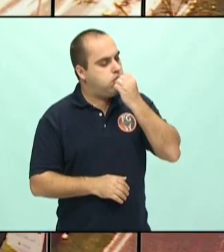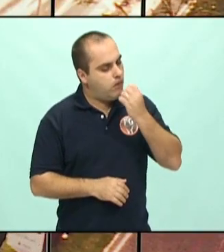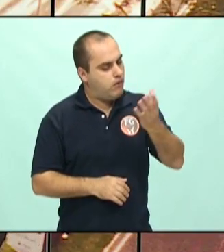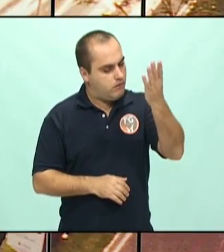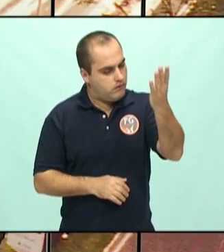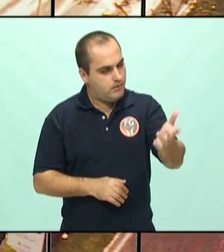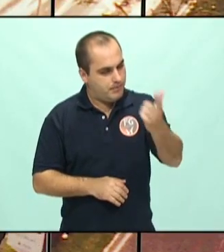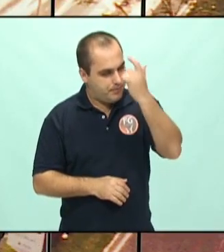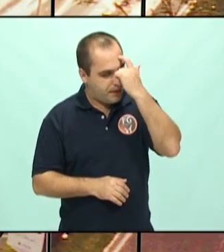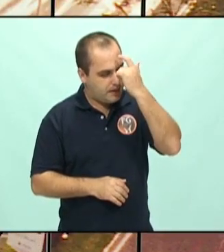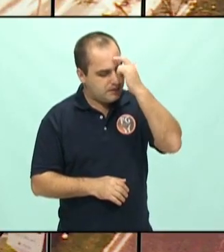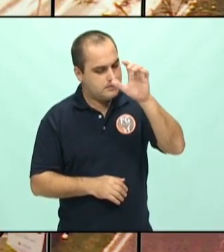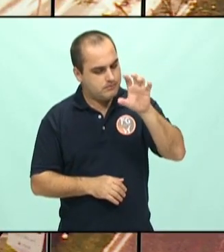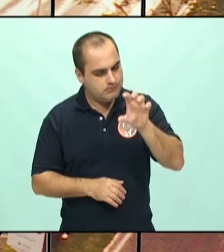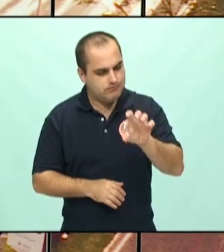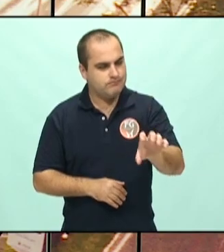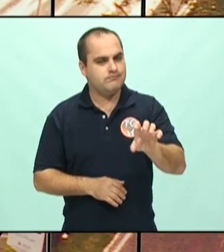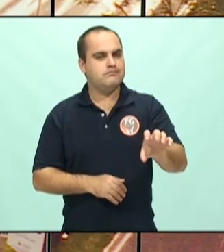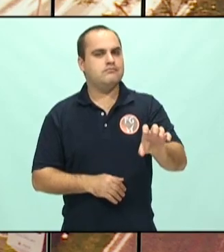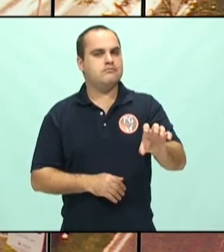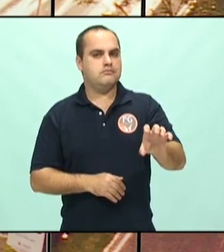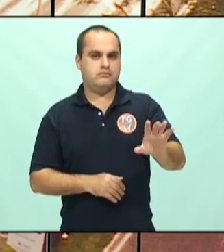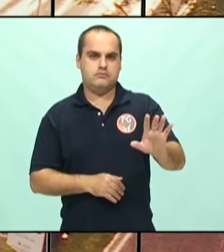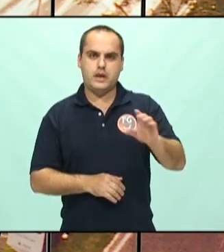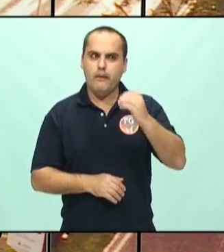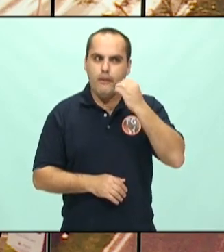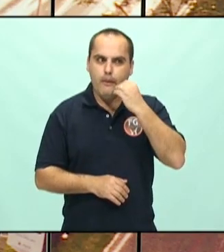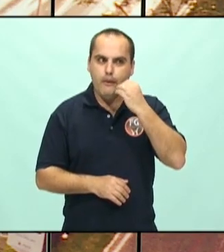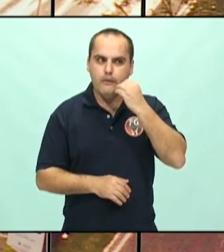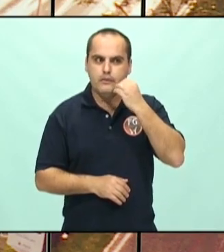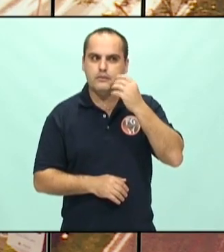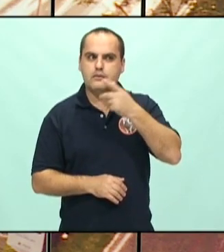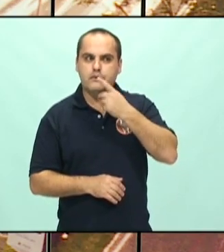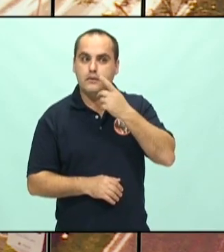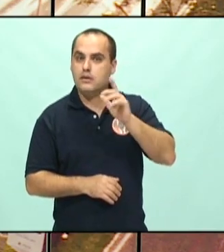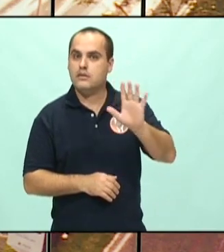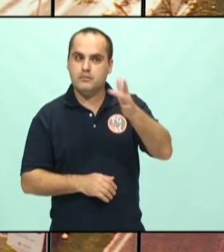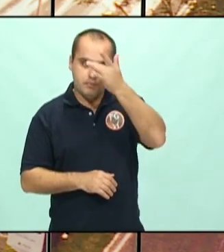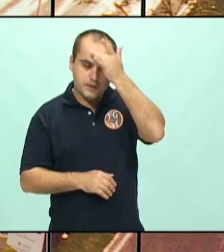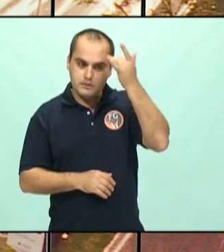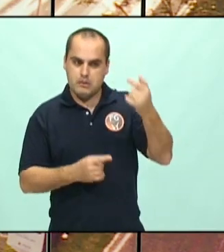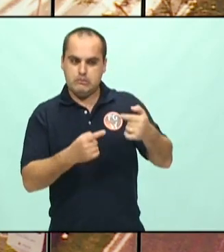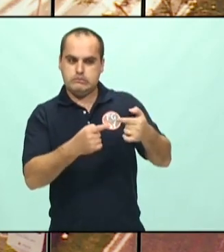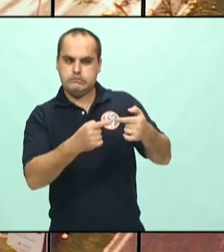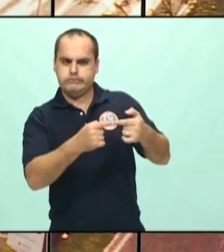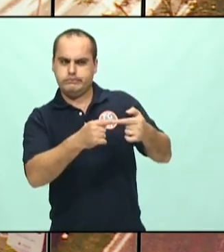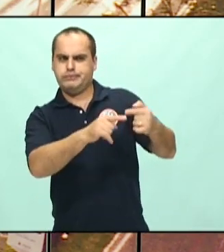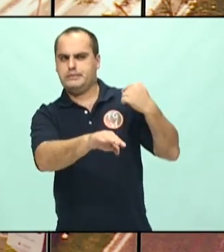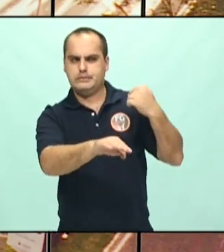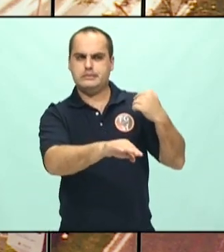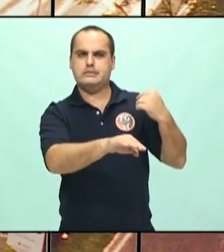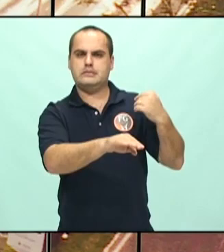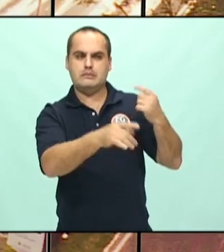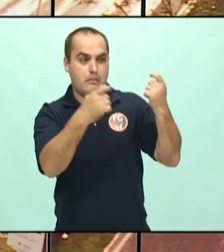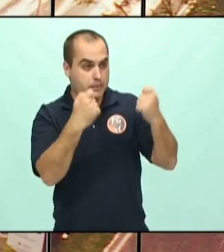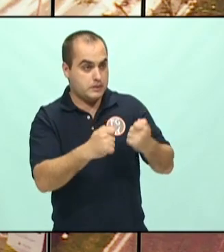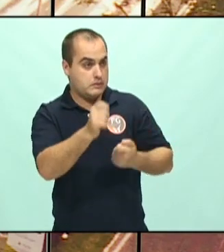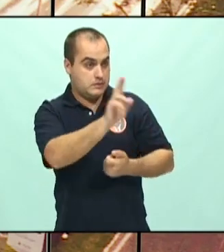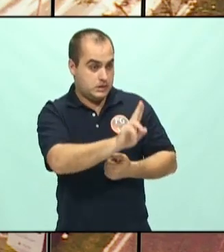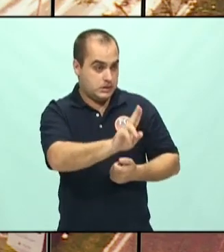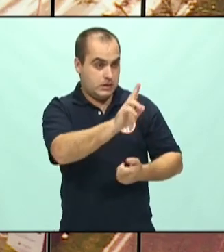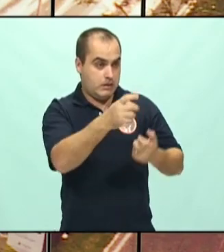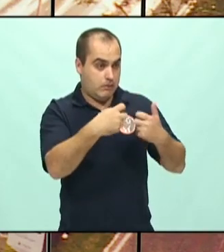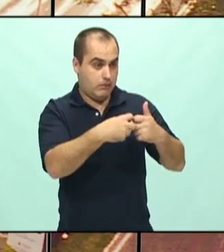não está falando é contra quem tem a necessidade de ônibus sim é obrigado